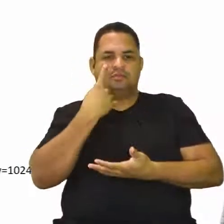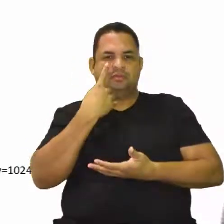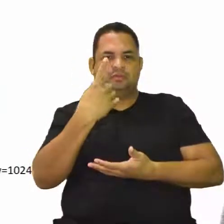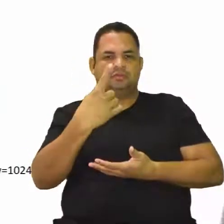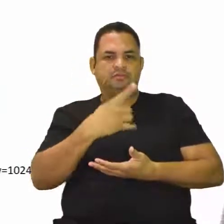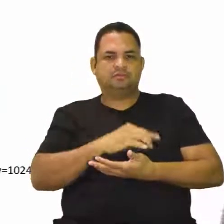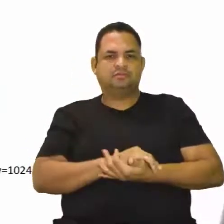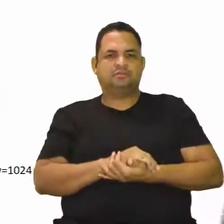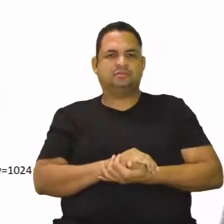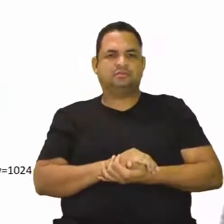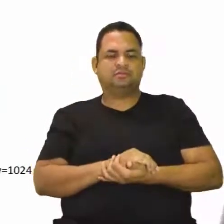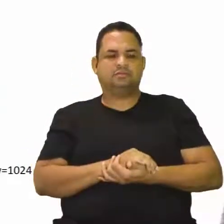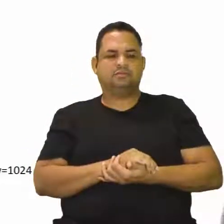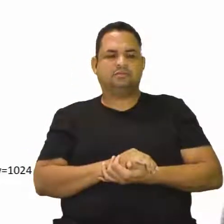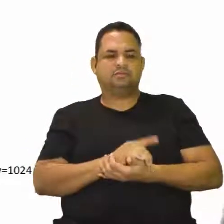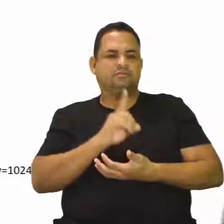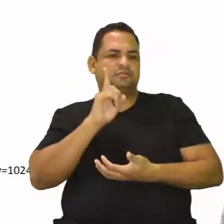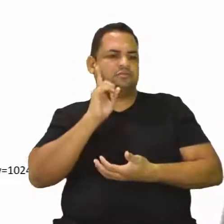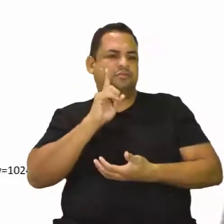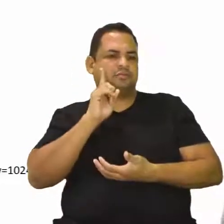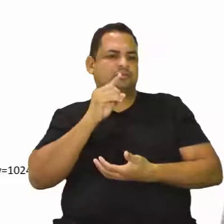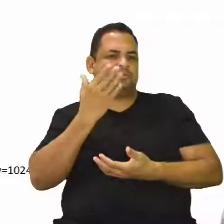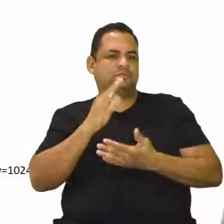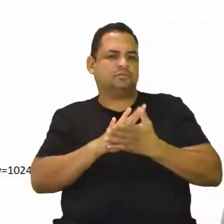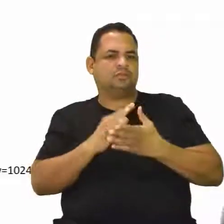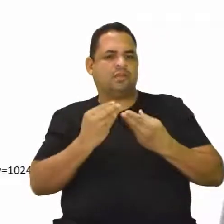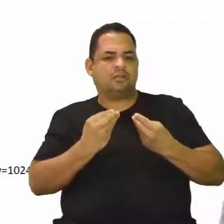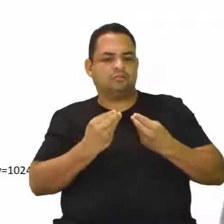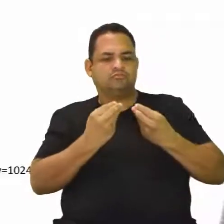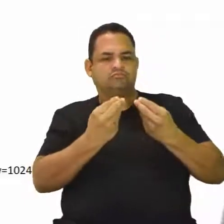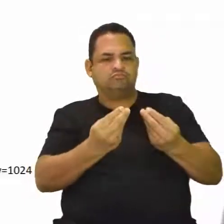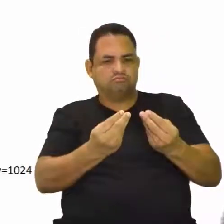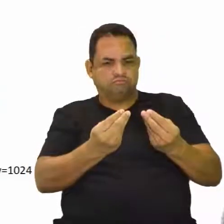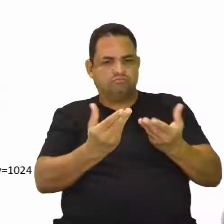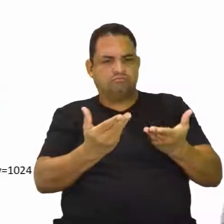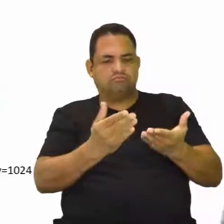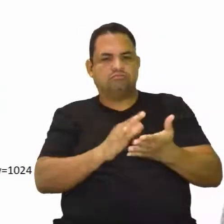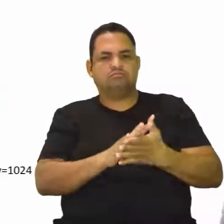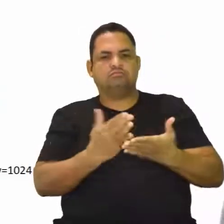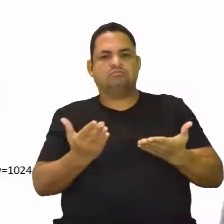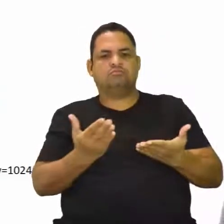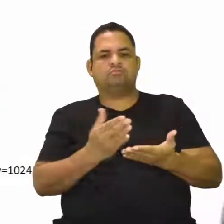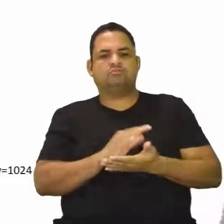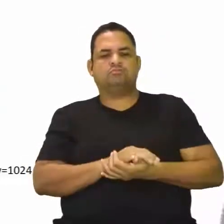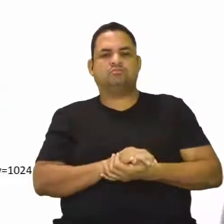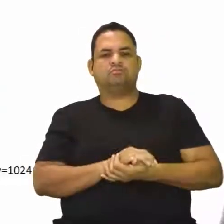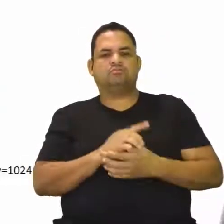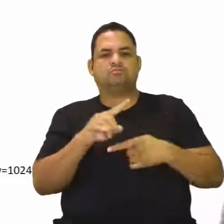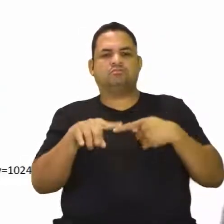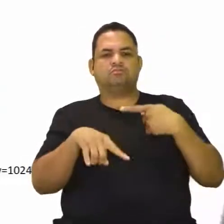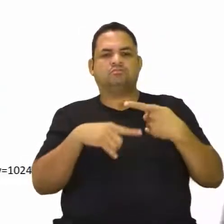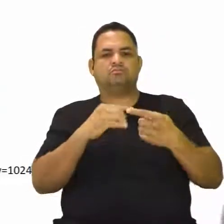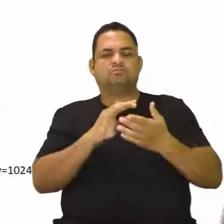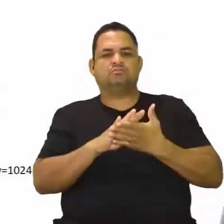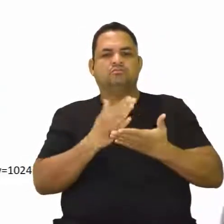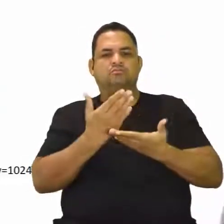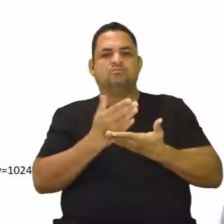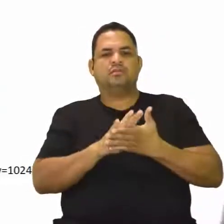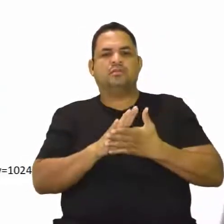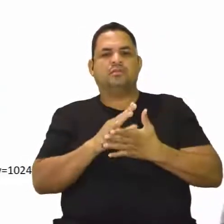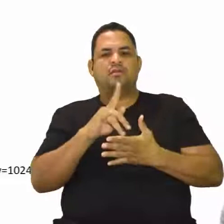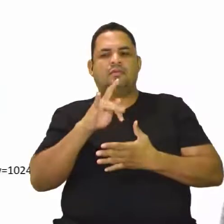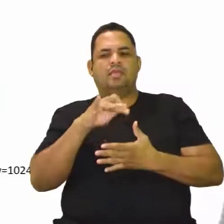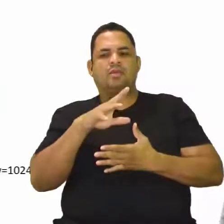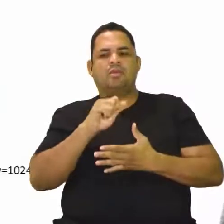aí e hoje americanos dando suporte esse aí depois daquela destruição da base de